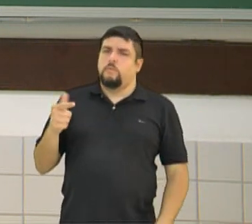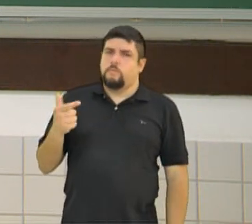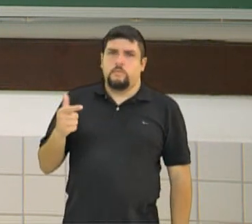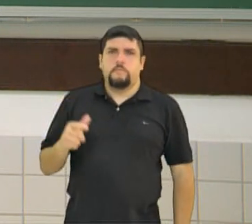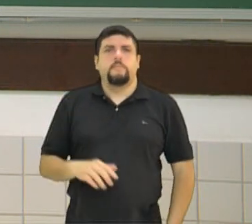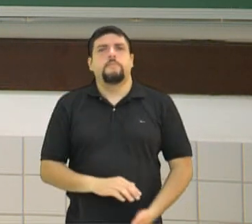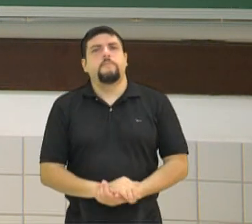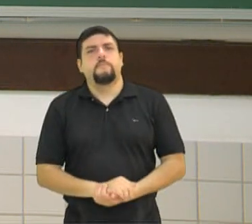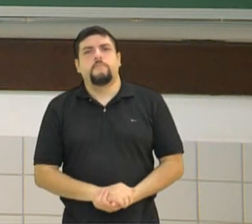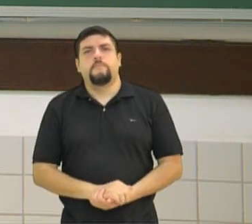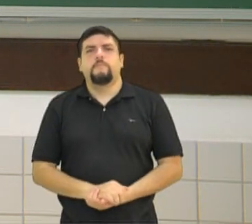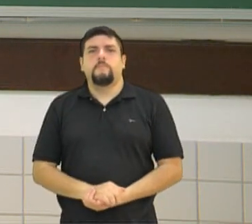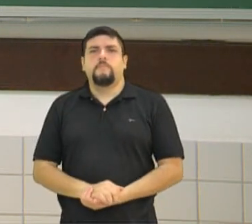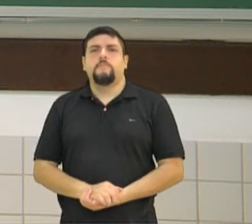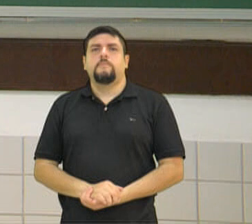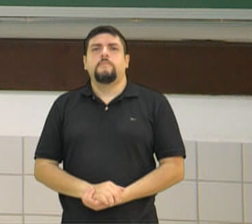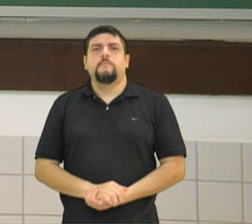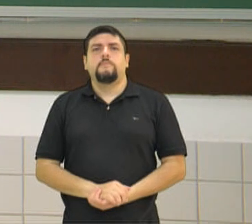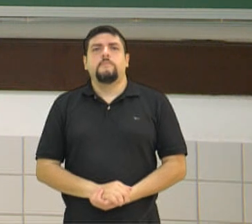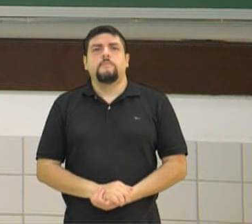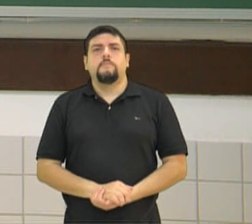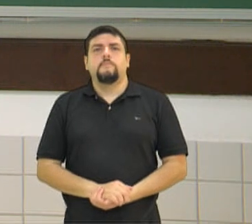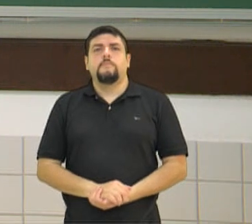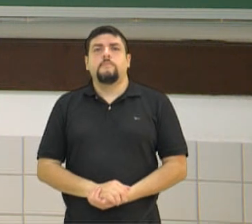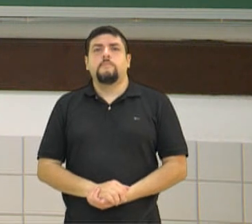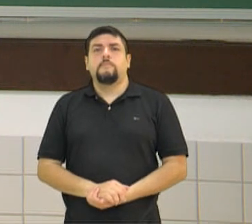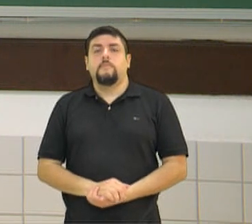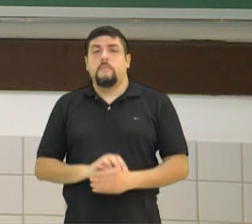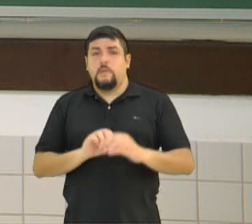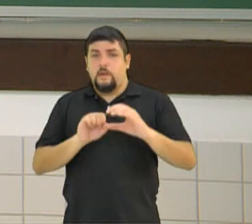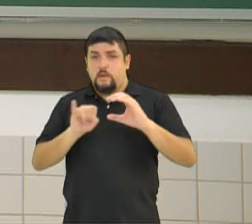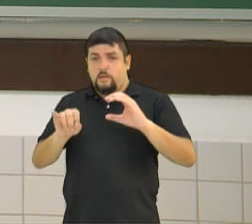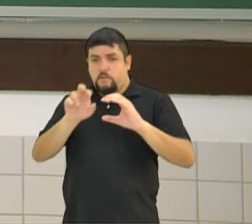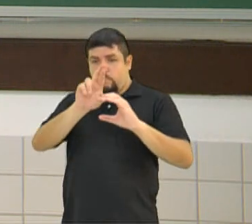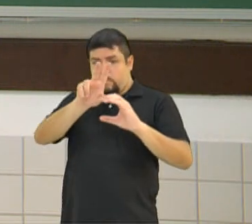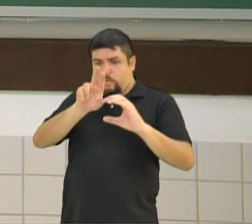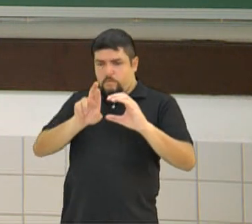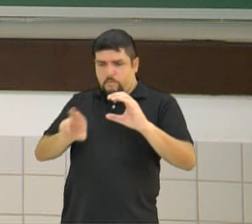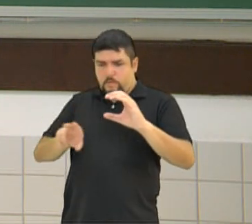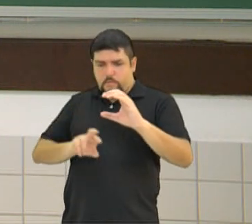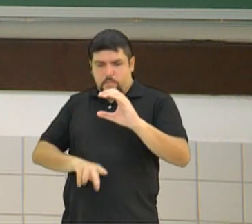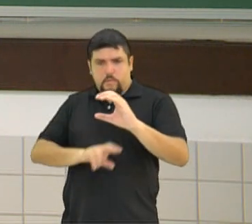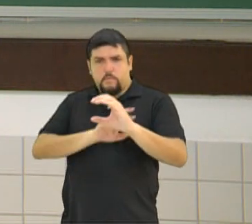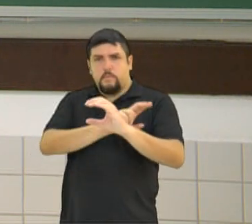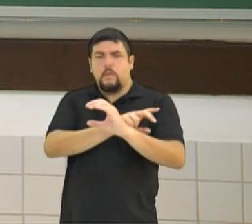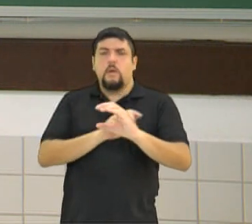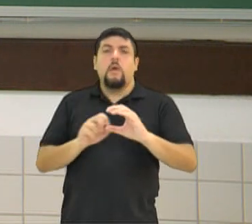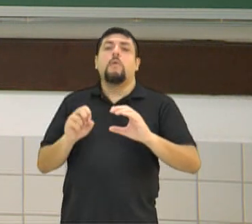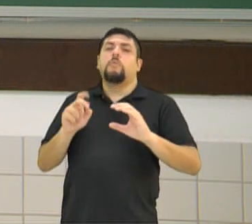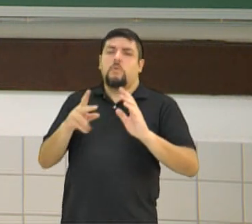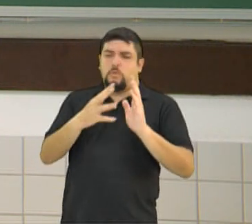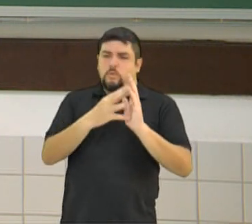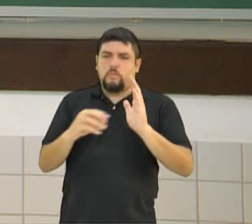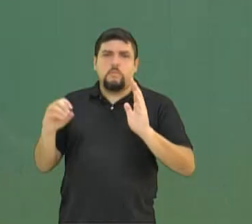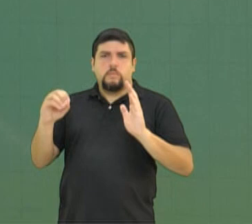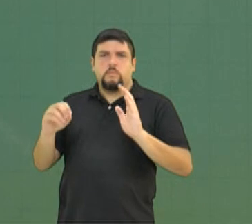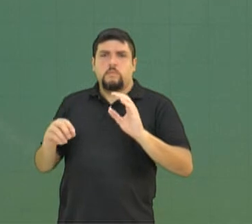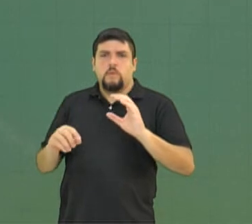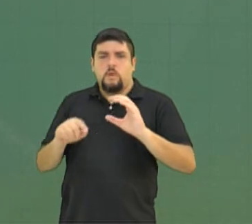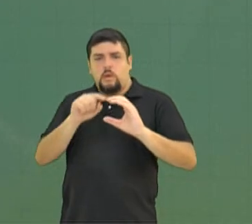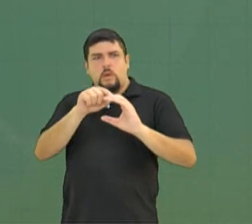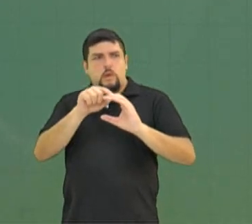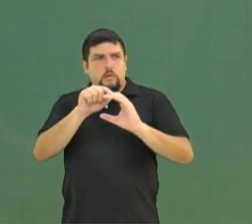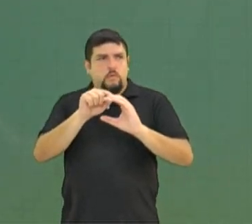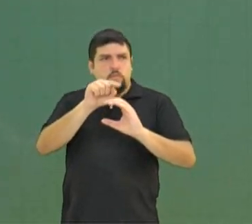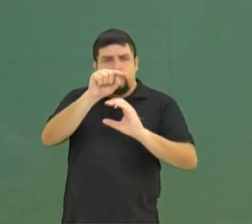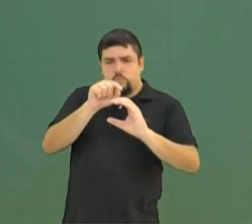existe isomeria óptica, porque não tem carbono quiral. Esse carbono também, ó, se liga a 2 hidrogênios. Esse carbono